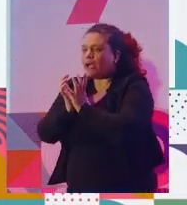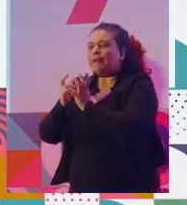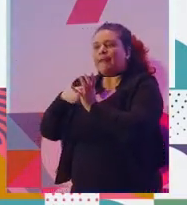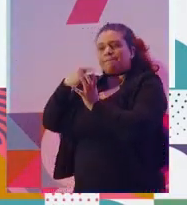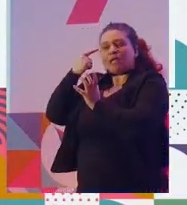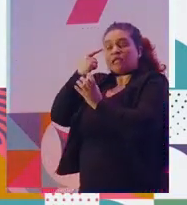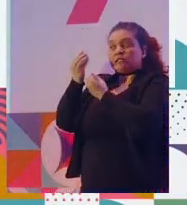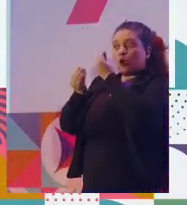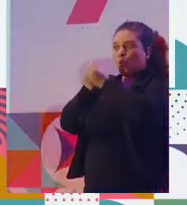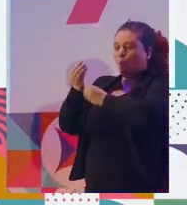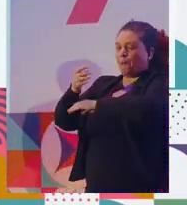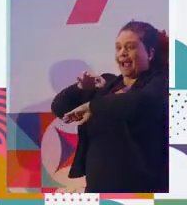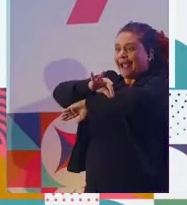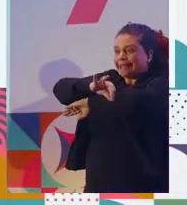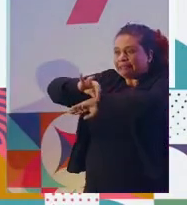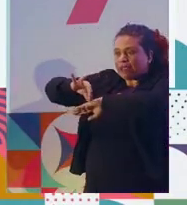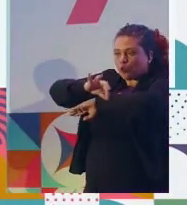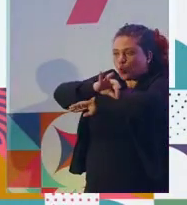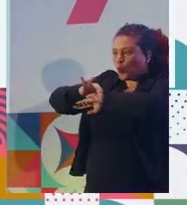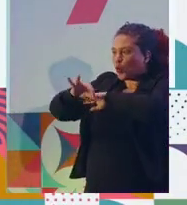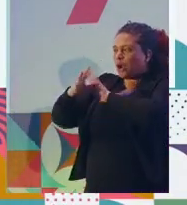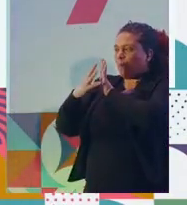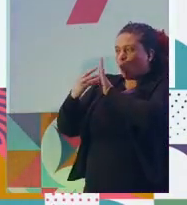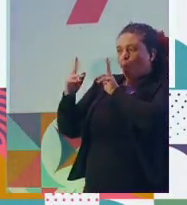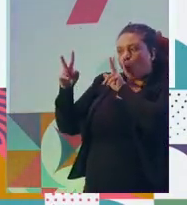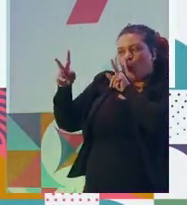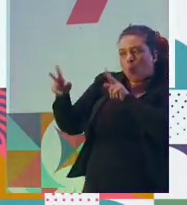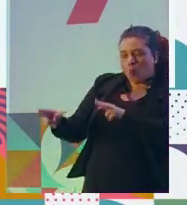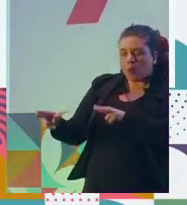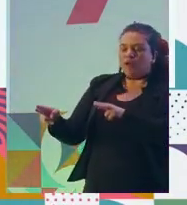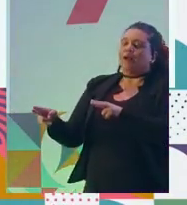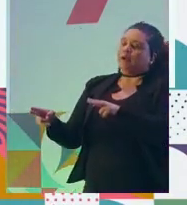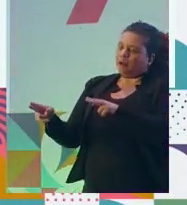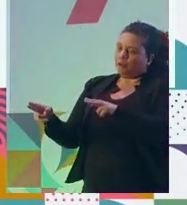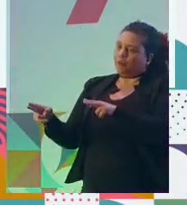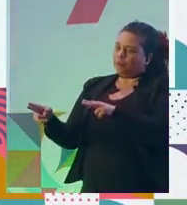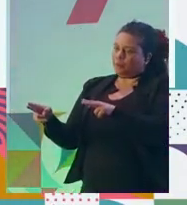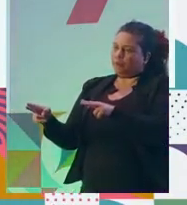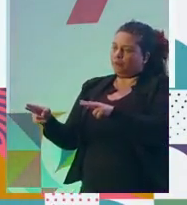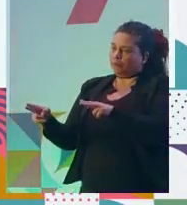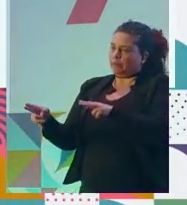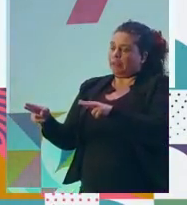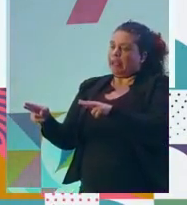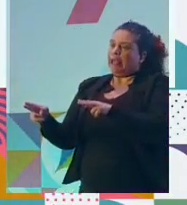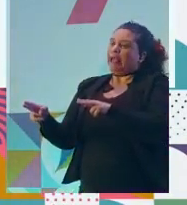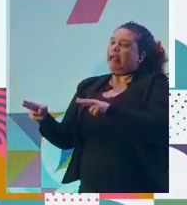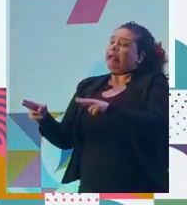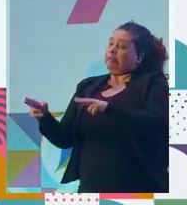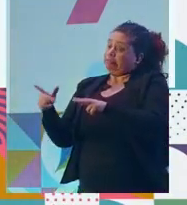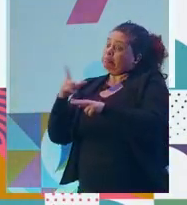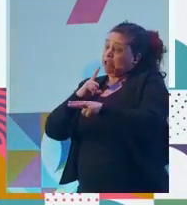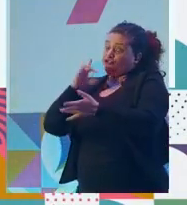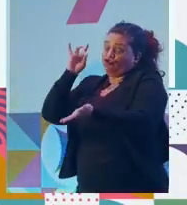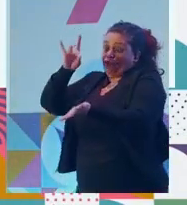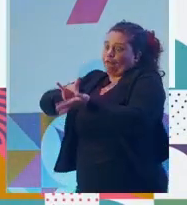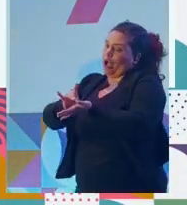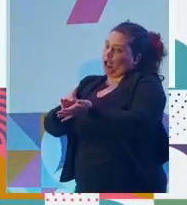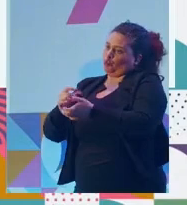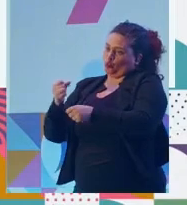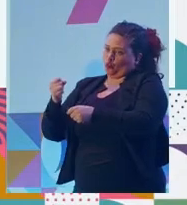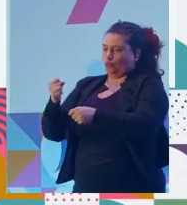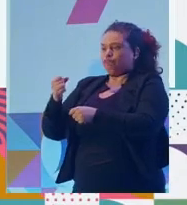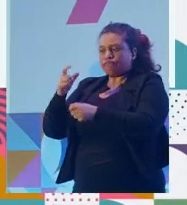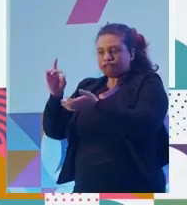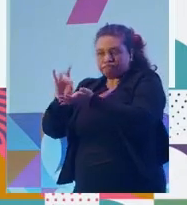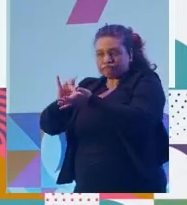é de modo que a arquitetura que nós queremos construir seja a que é construída realmente. Então, por isso,